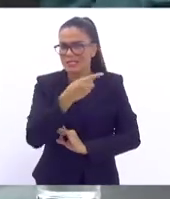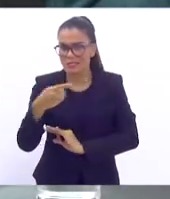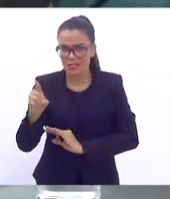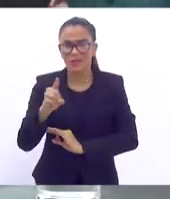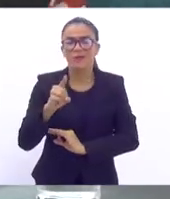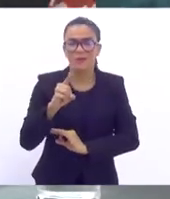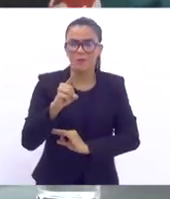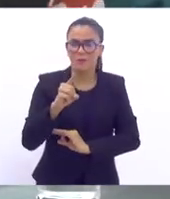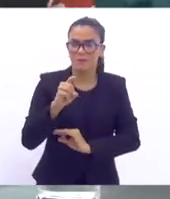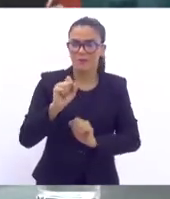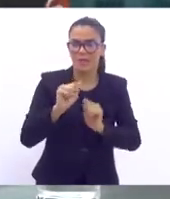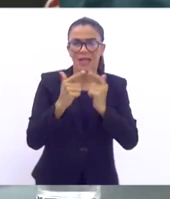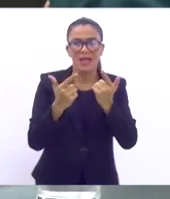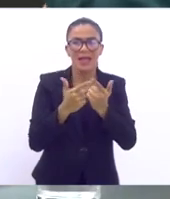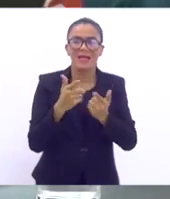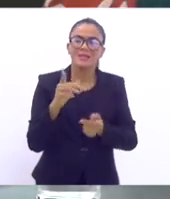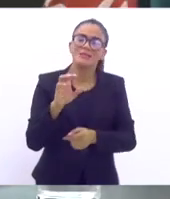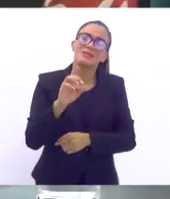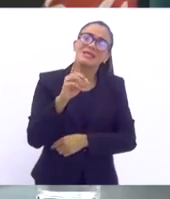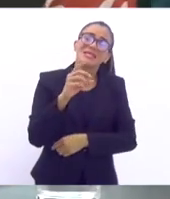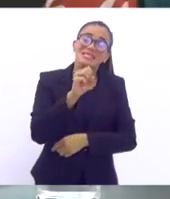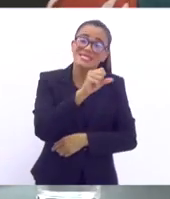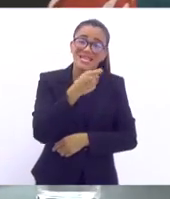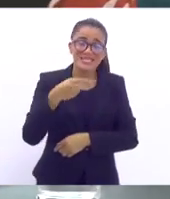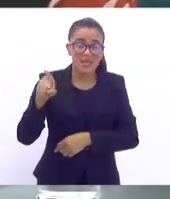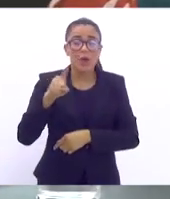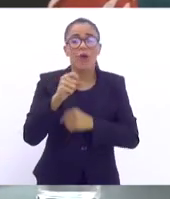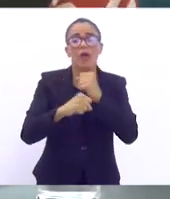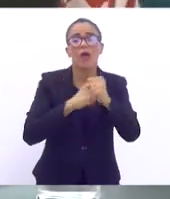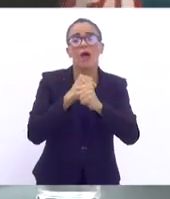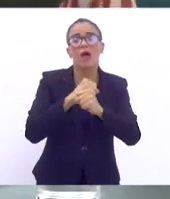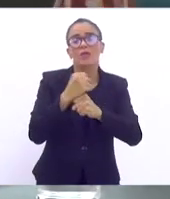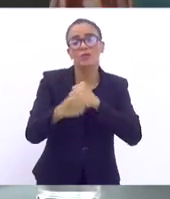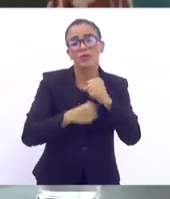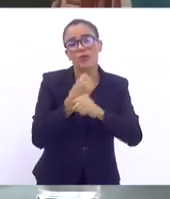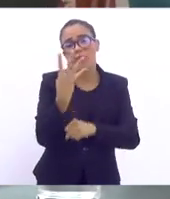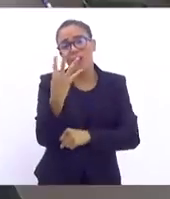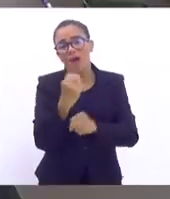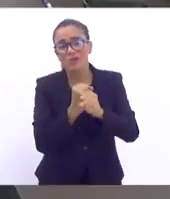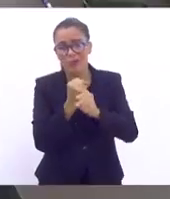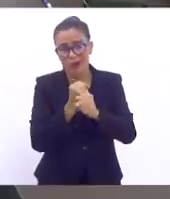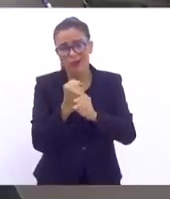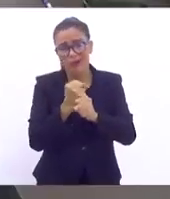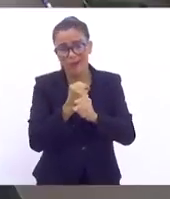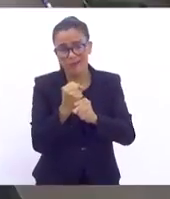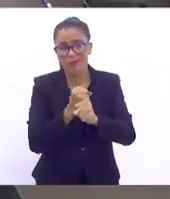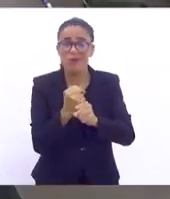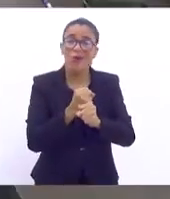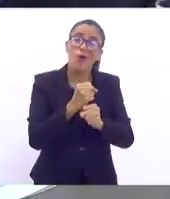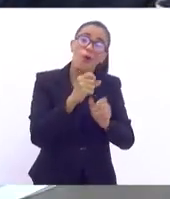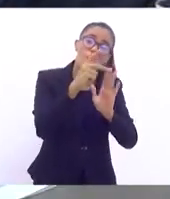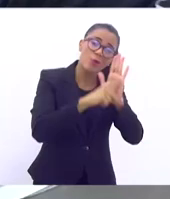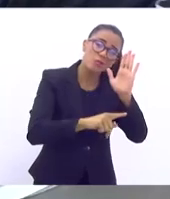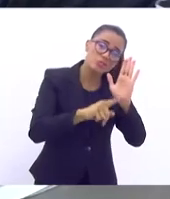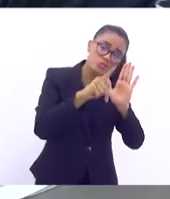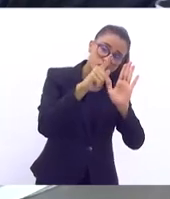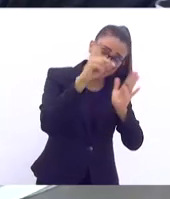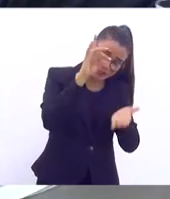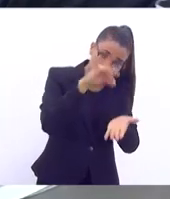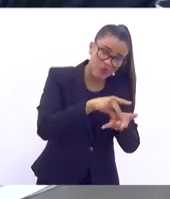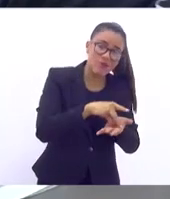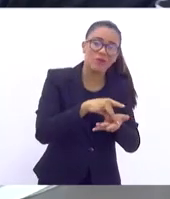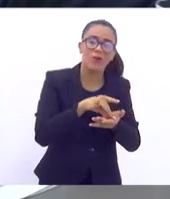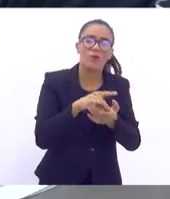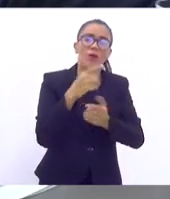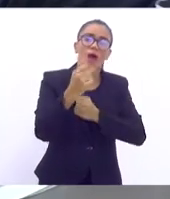não sessão é ano legislaturas e o projeto original de ano e Ano sim e